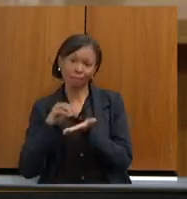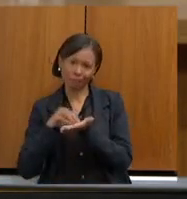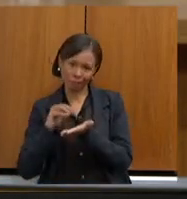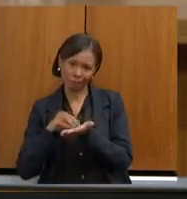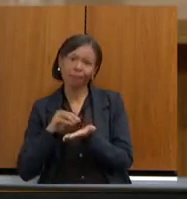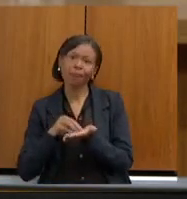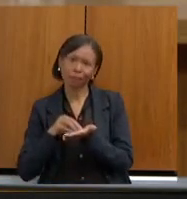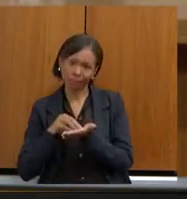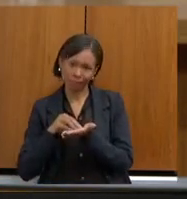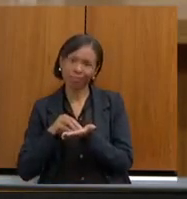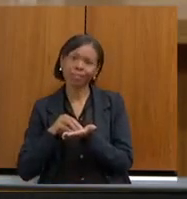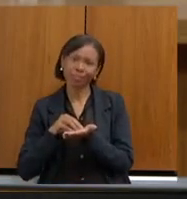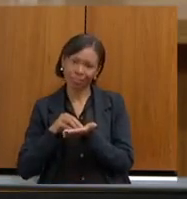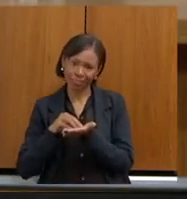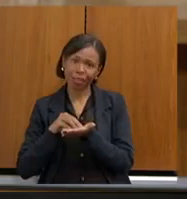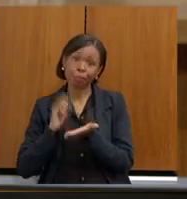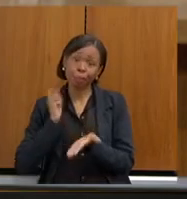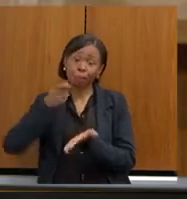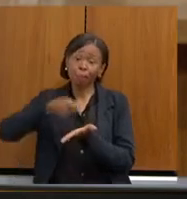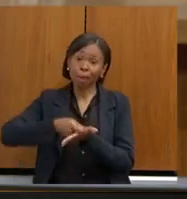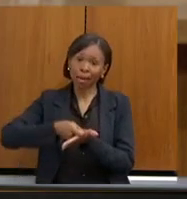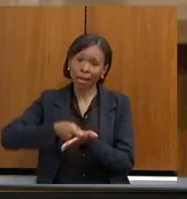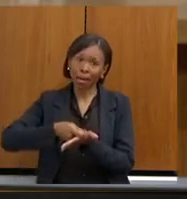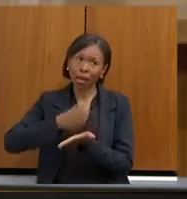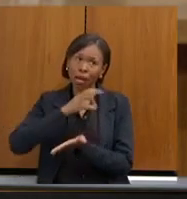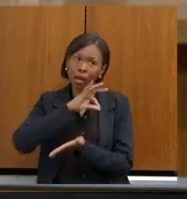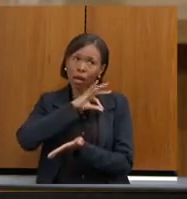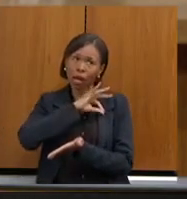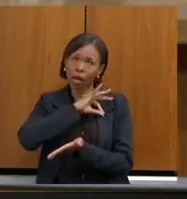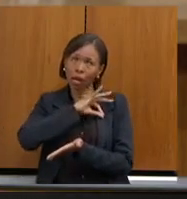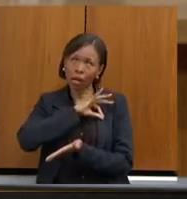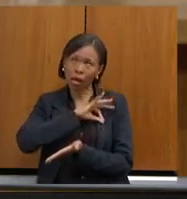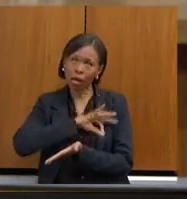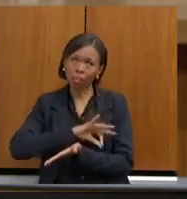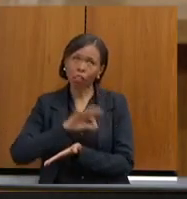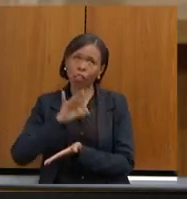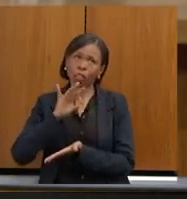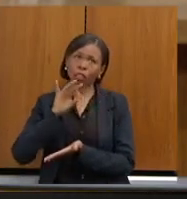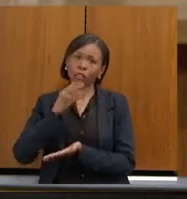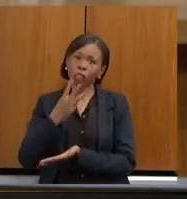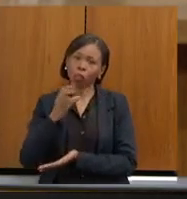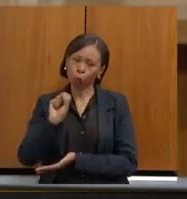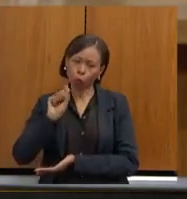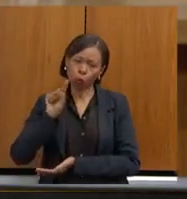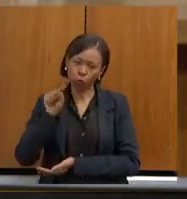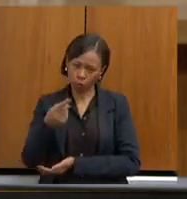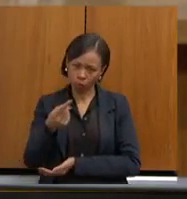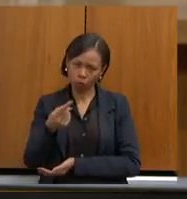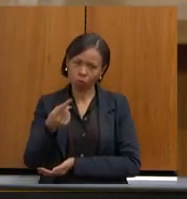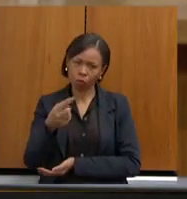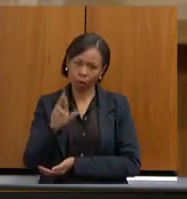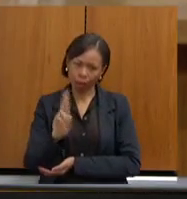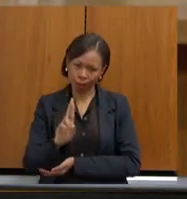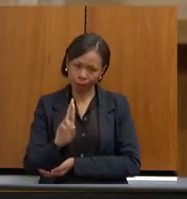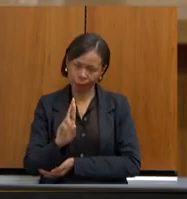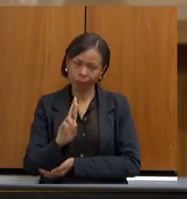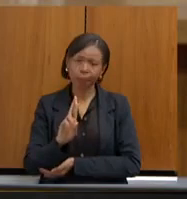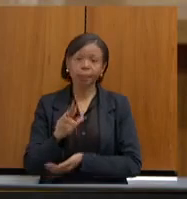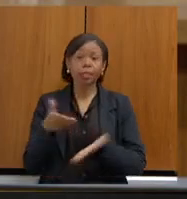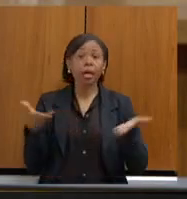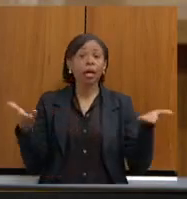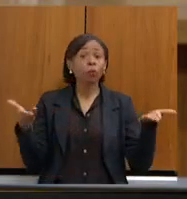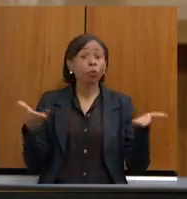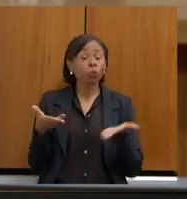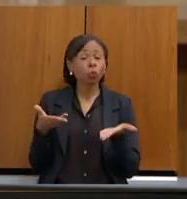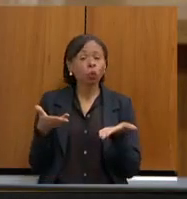haver pendência de diária 38 mil reais e nesse momento no que se refere a